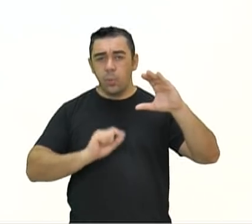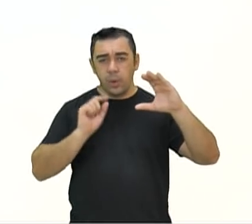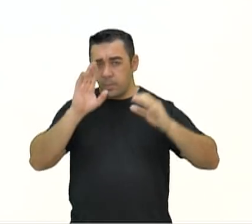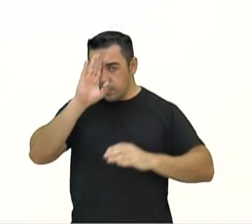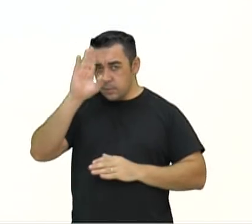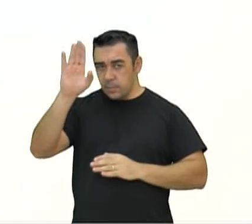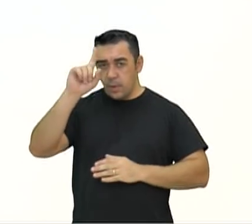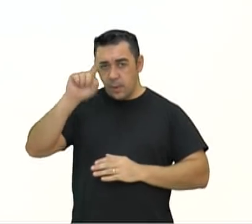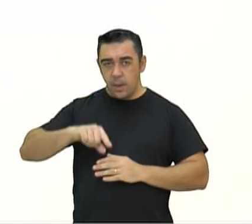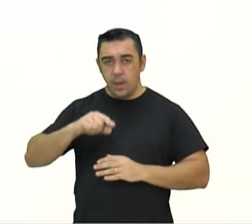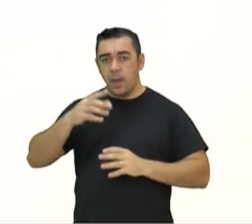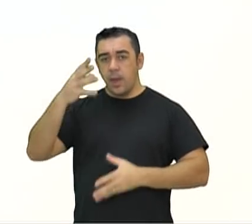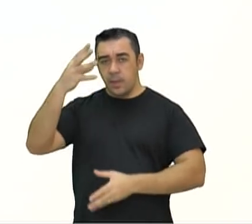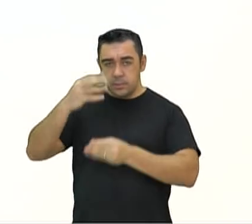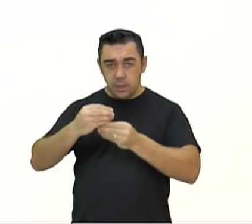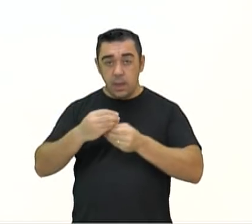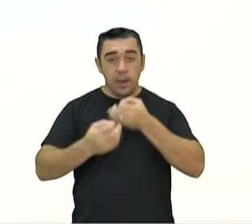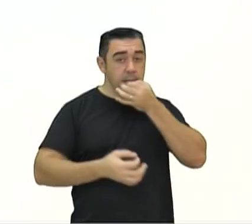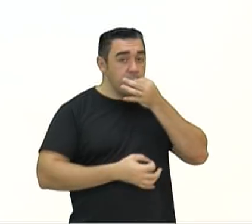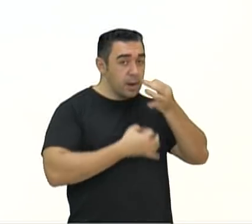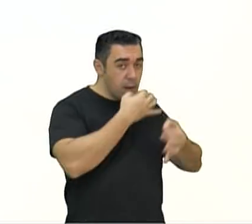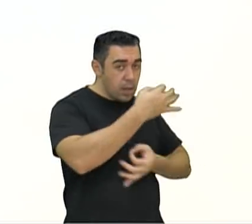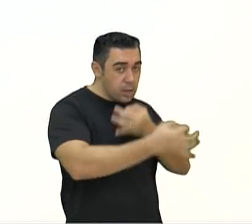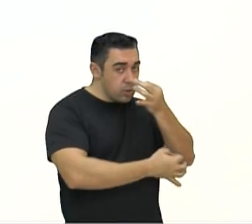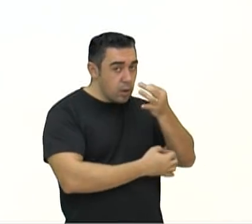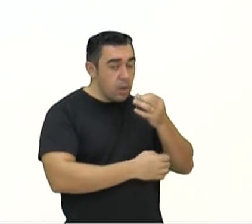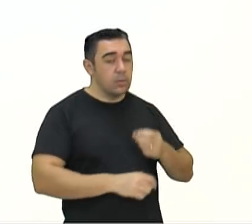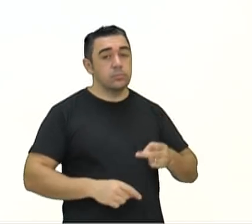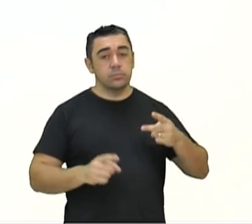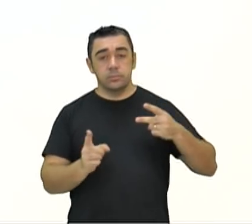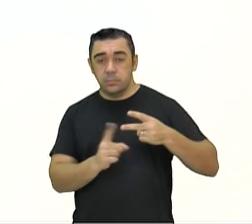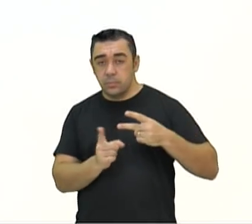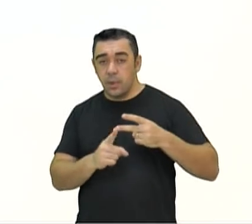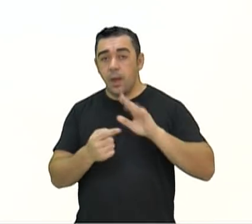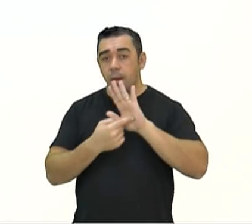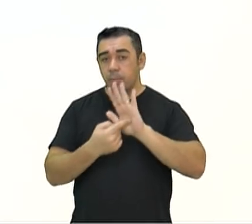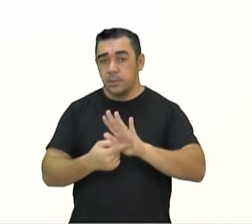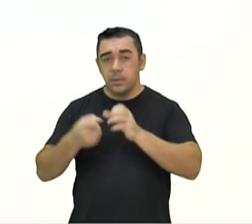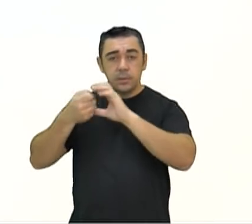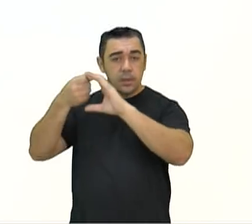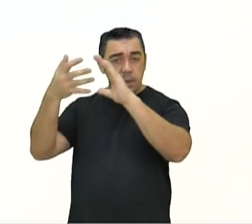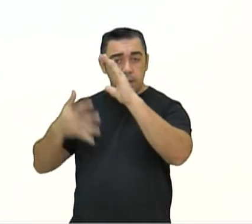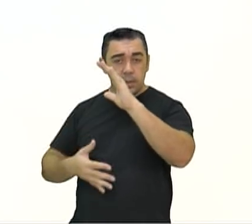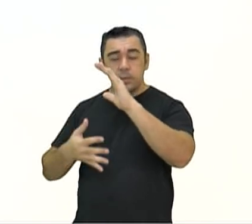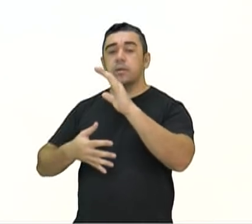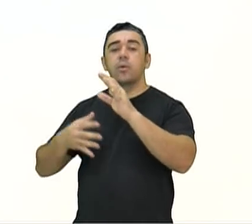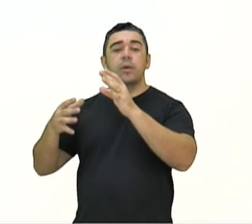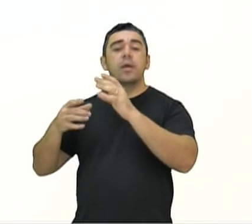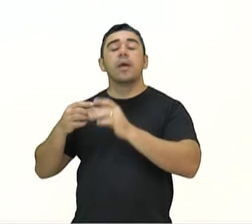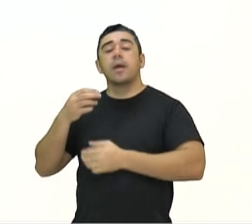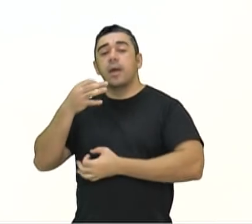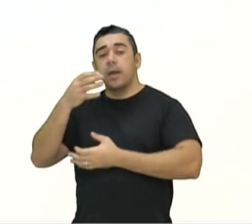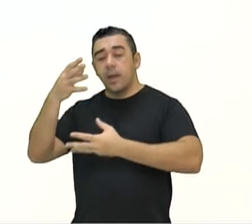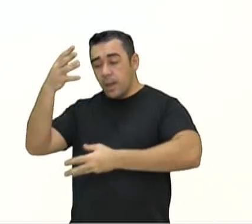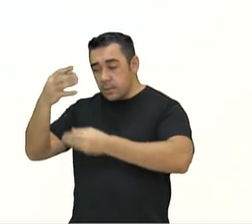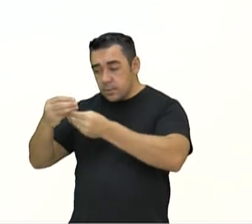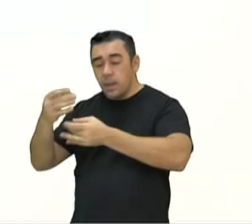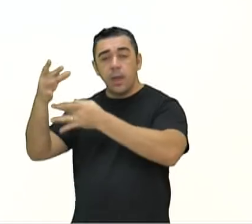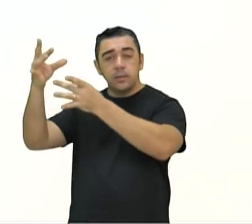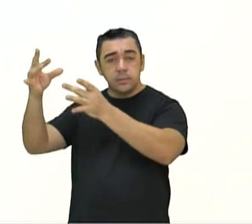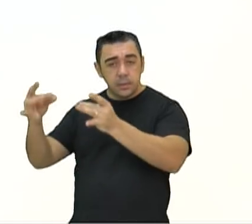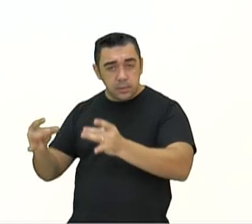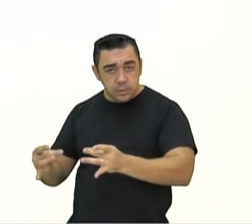de uma resenha crítica? Ou, segunda proposta, apresenta características predominantes de uma resenha